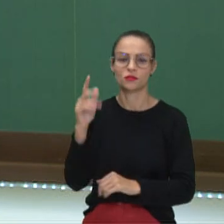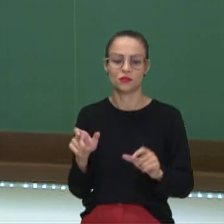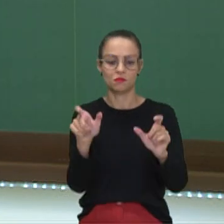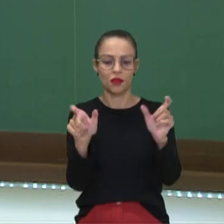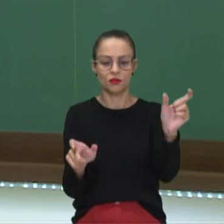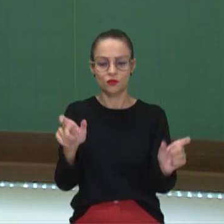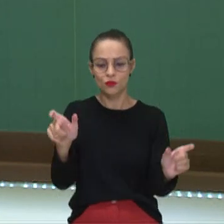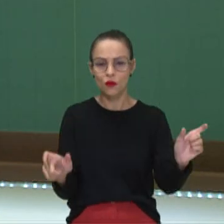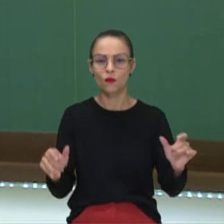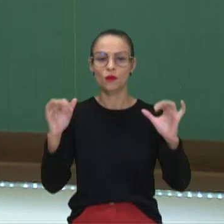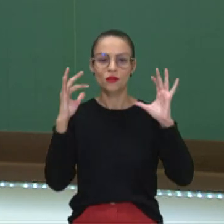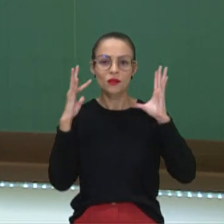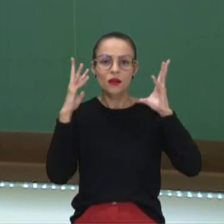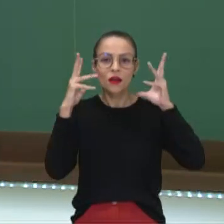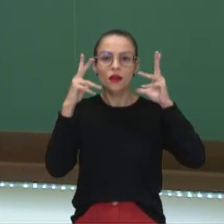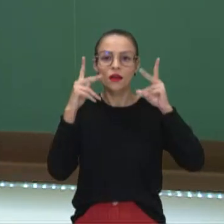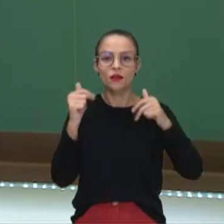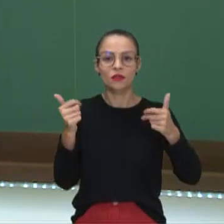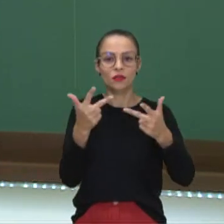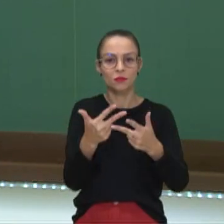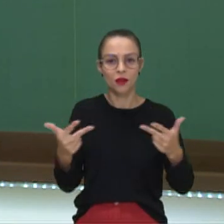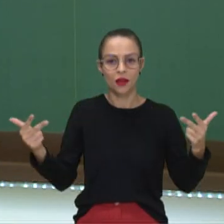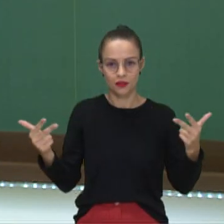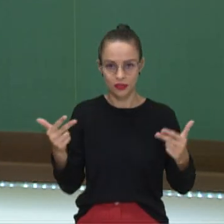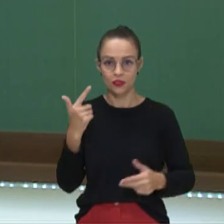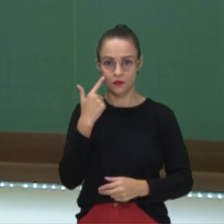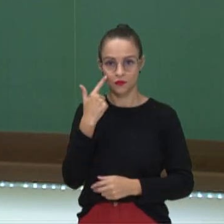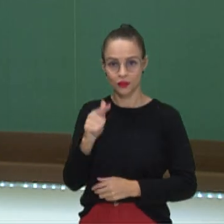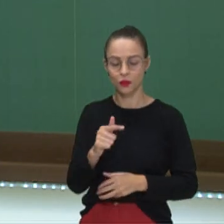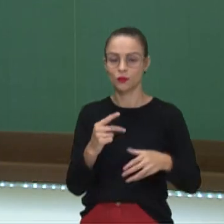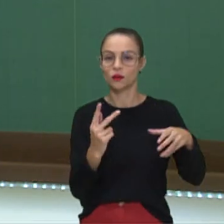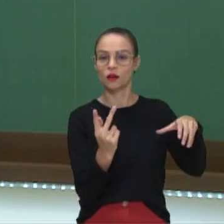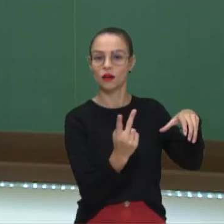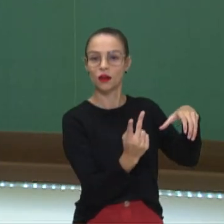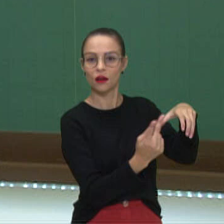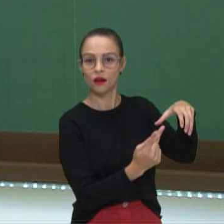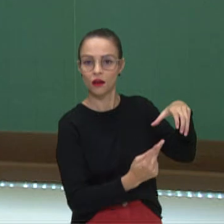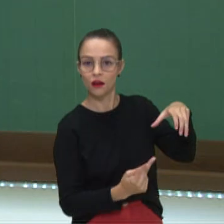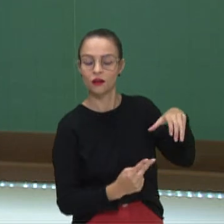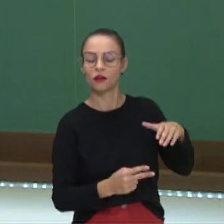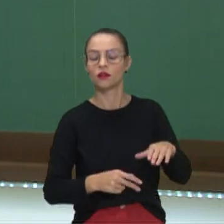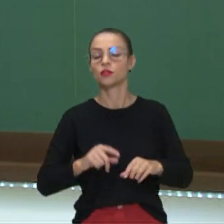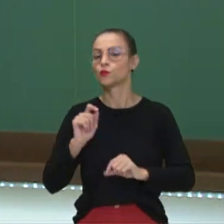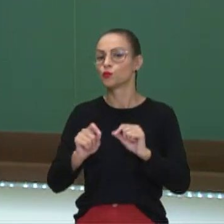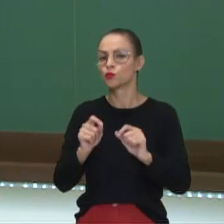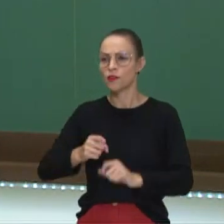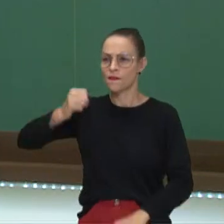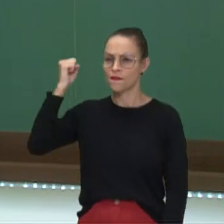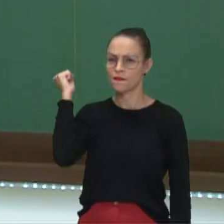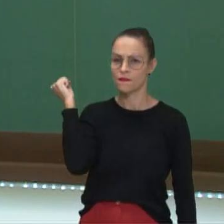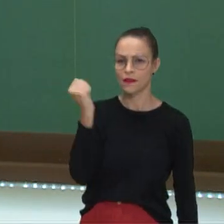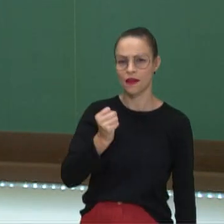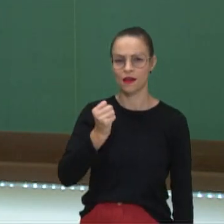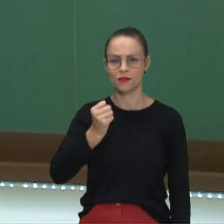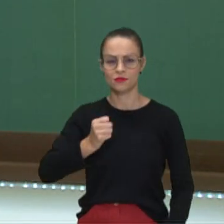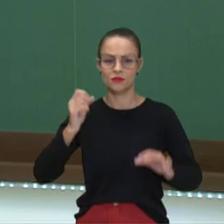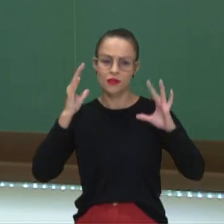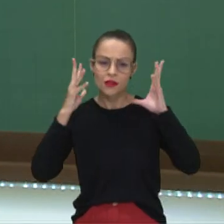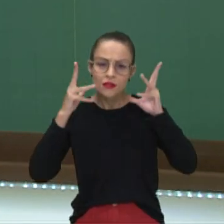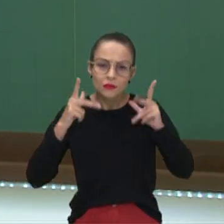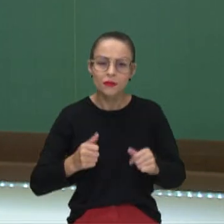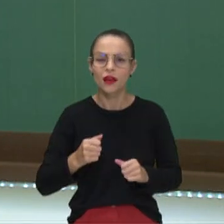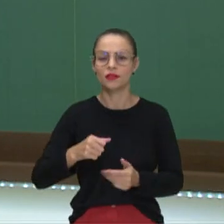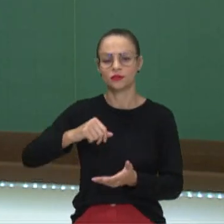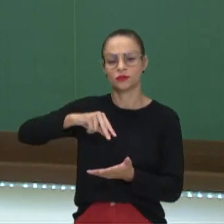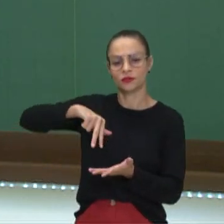os animais, as artes que a gente viu ali rupestre, né, que propõem a caça, a dança, né? Nós não podemos